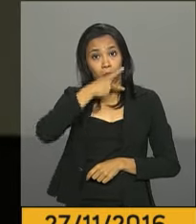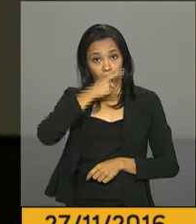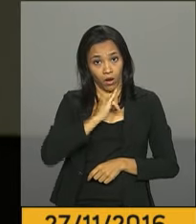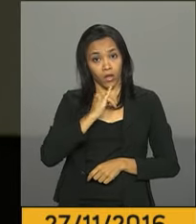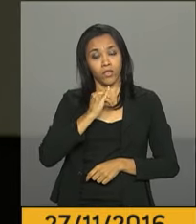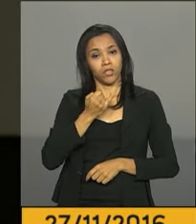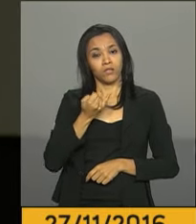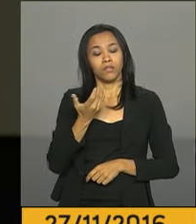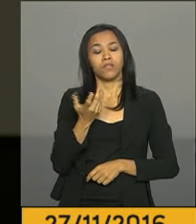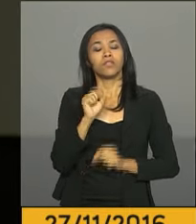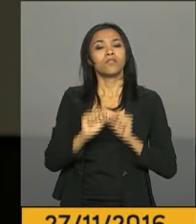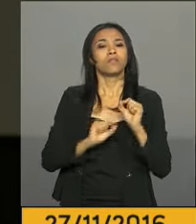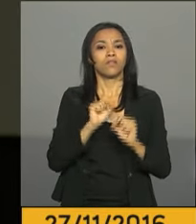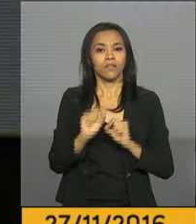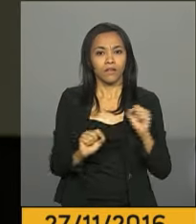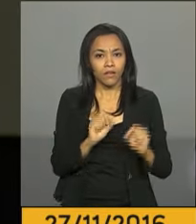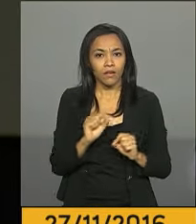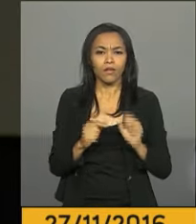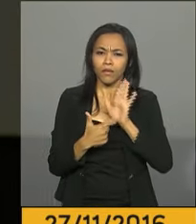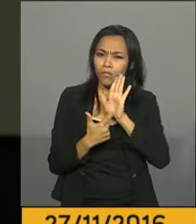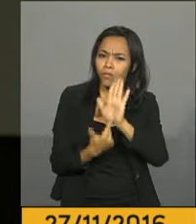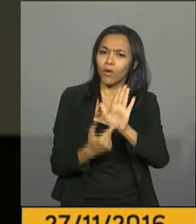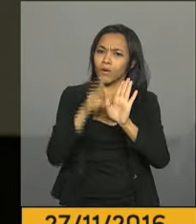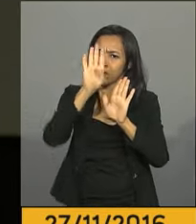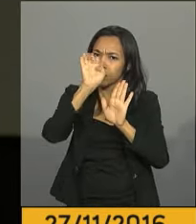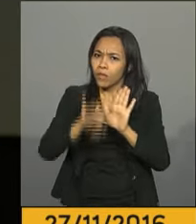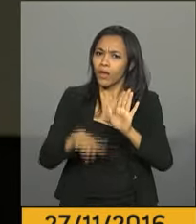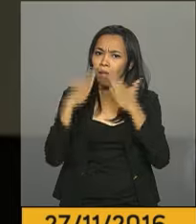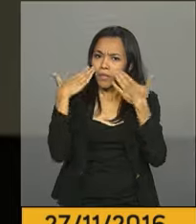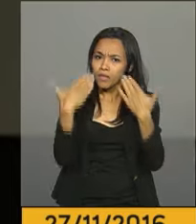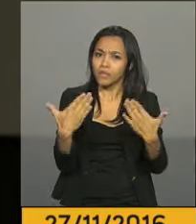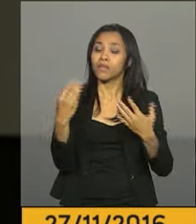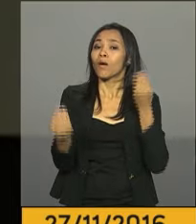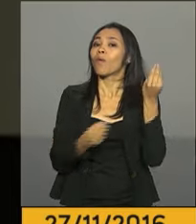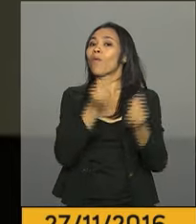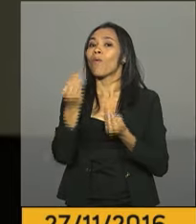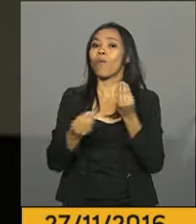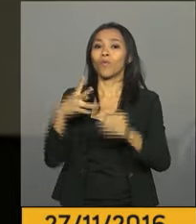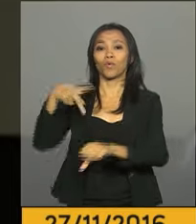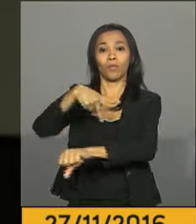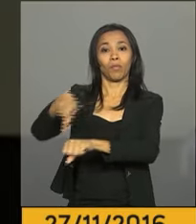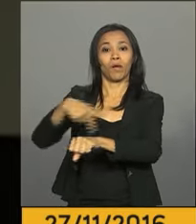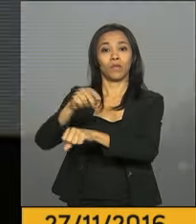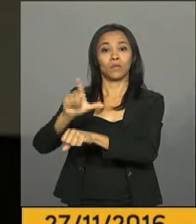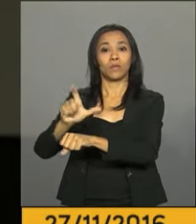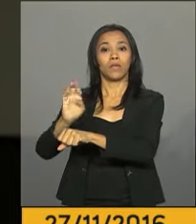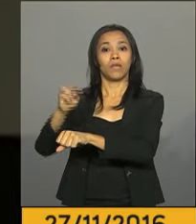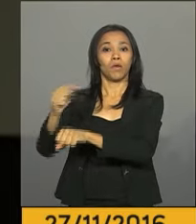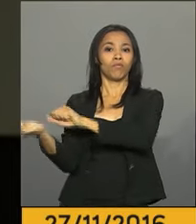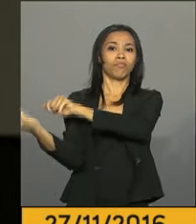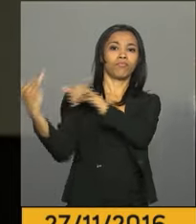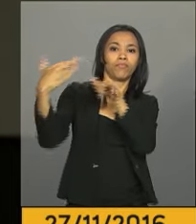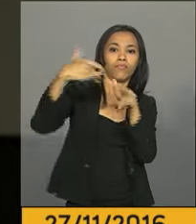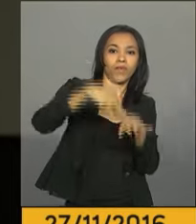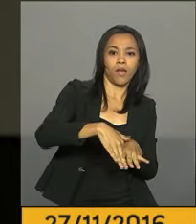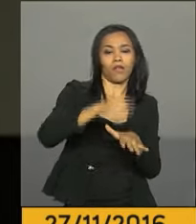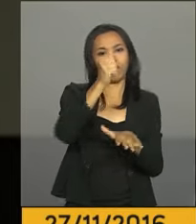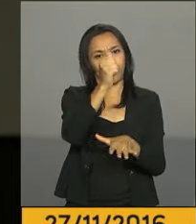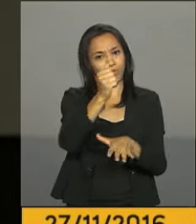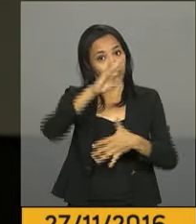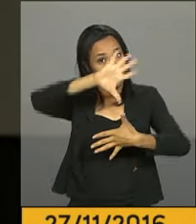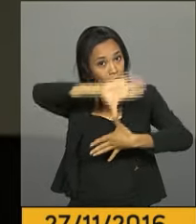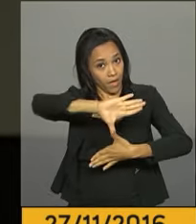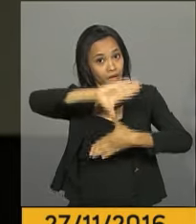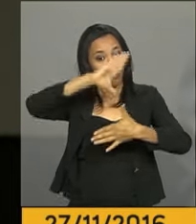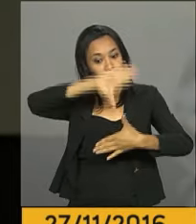é? Que revela bem como os libaneses vieram para o Brasil. Vieram para fazer América. E ao fazer